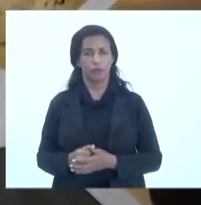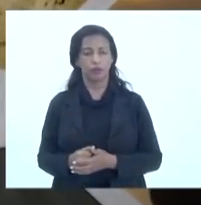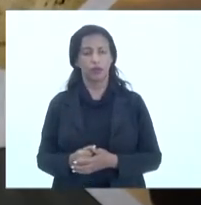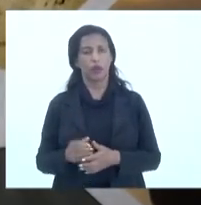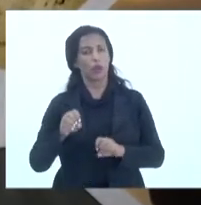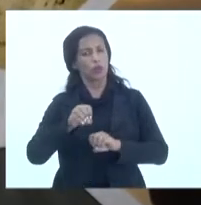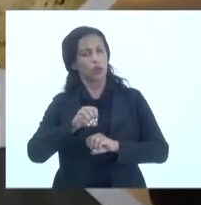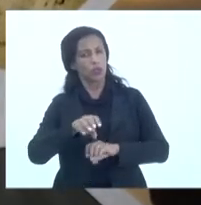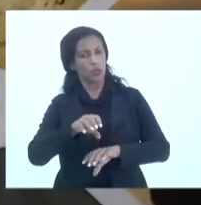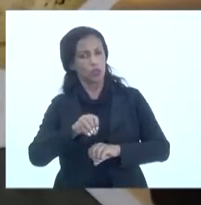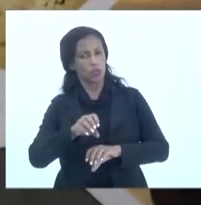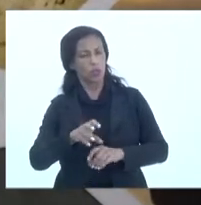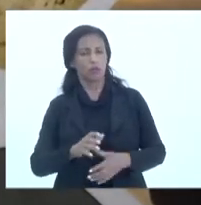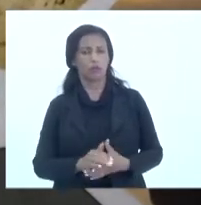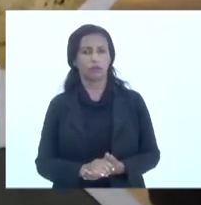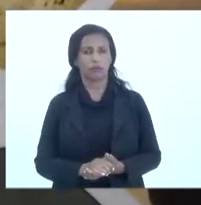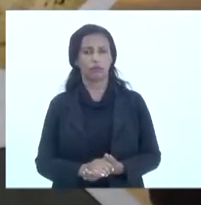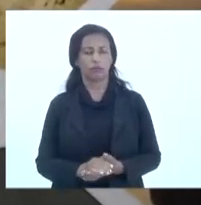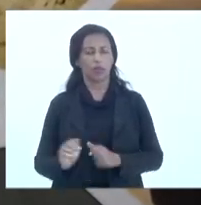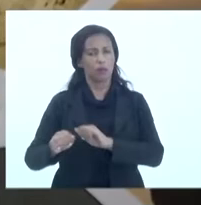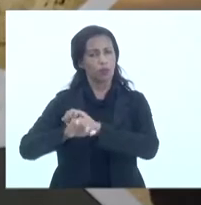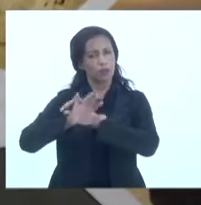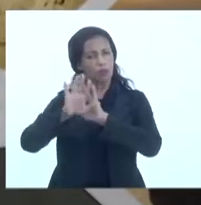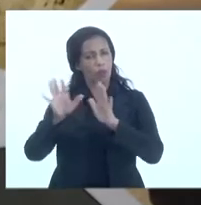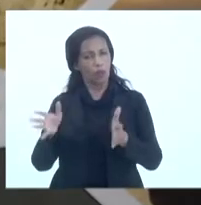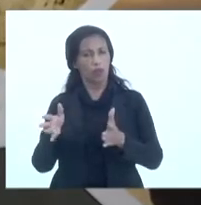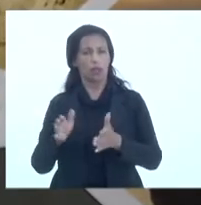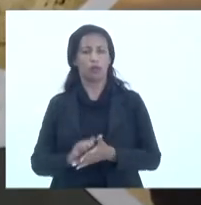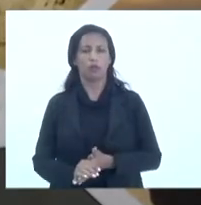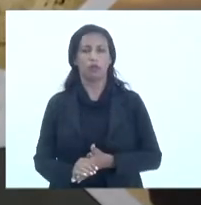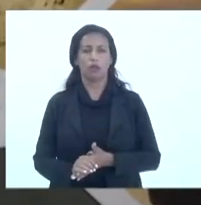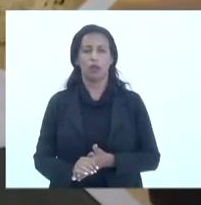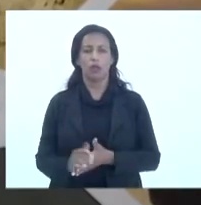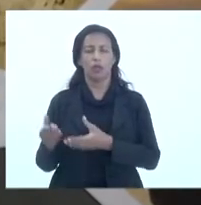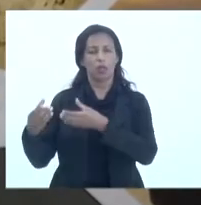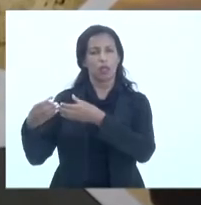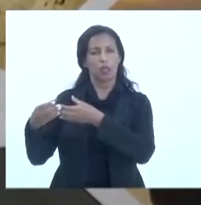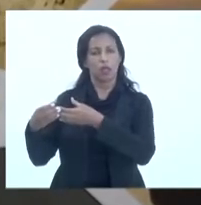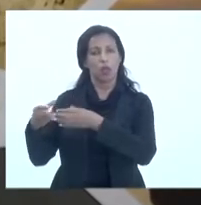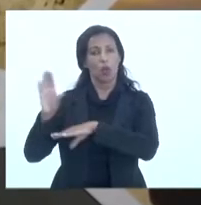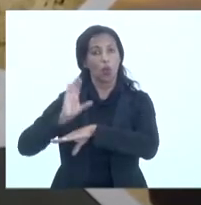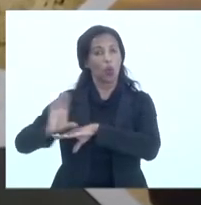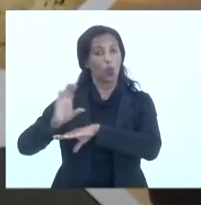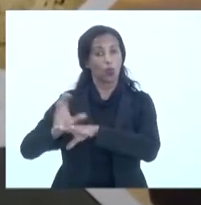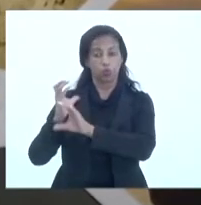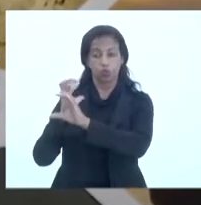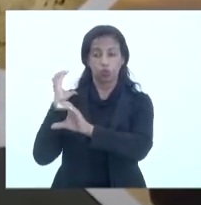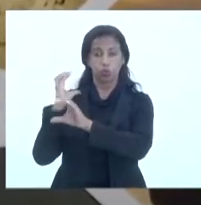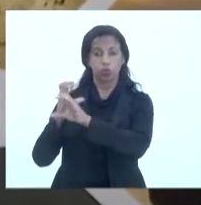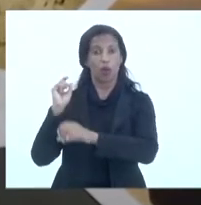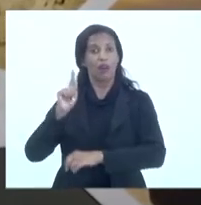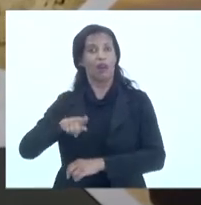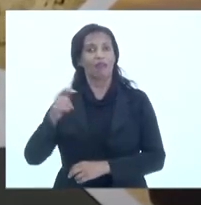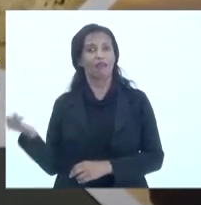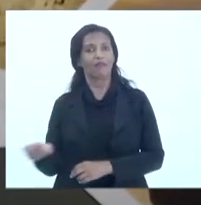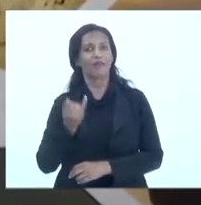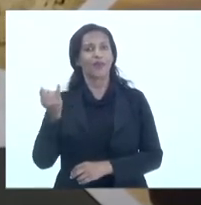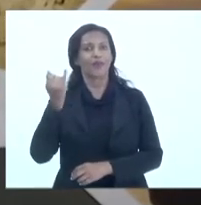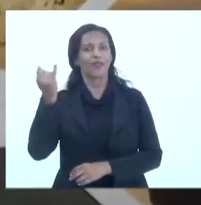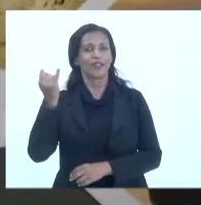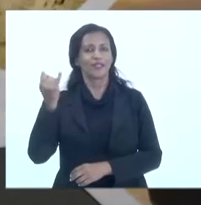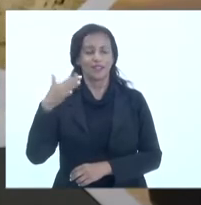ensino, é muito claro de que, com cursos de engenharia, essa unidade foi importante para o